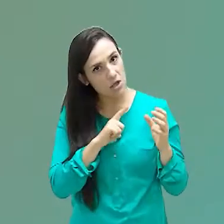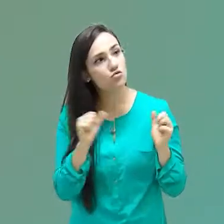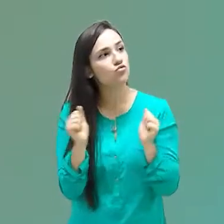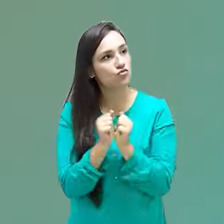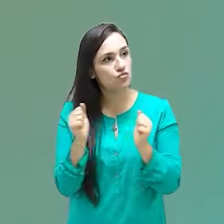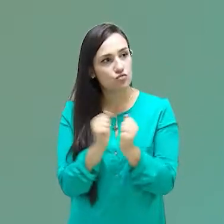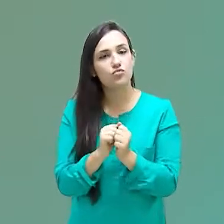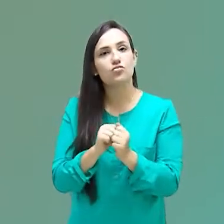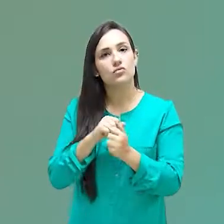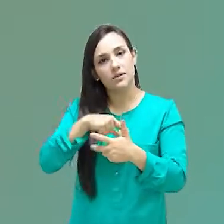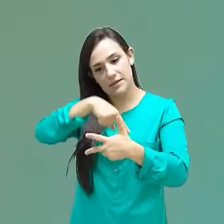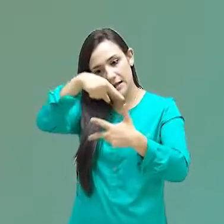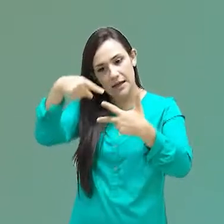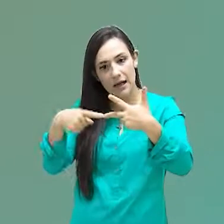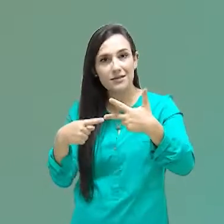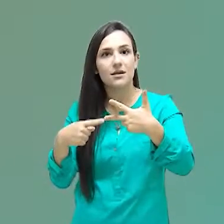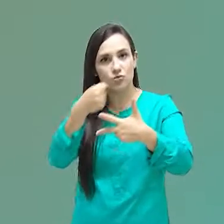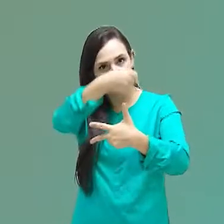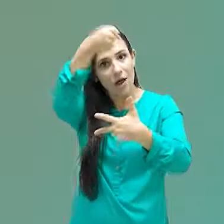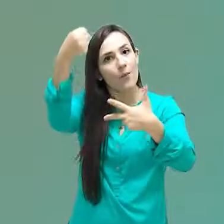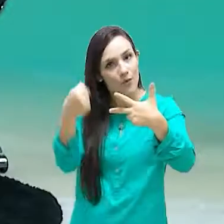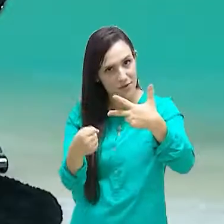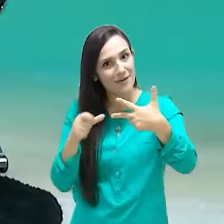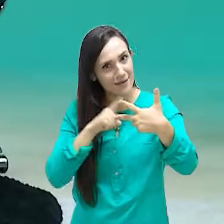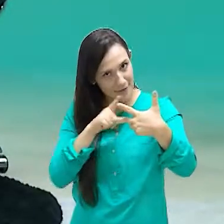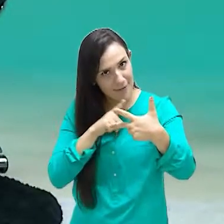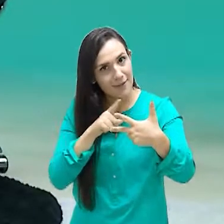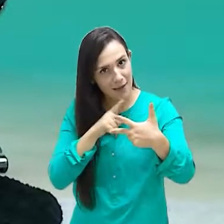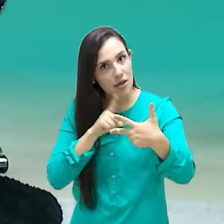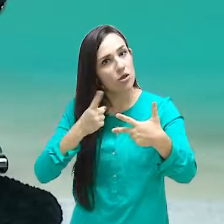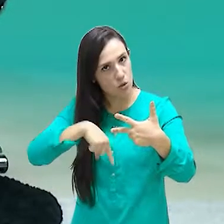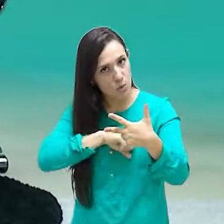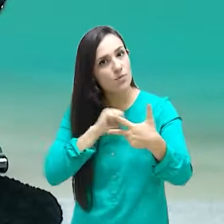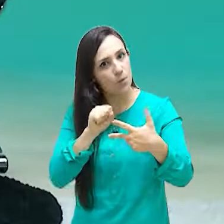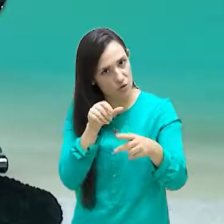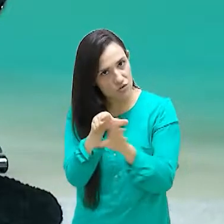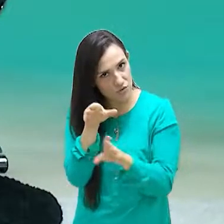de toda a administração pública estadual. É importante deixar isso claro. Exatamente.